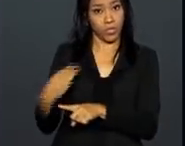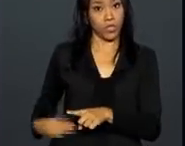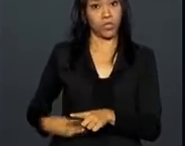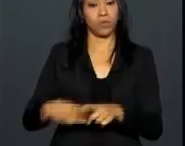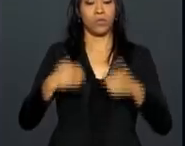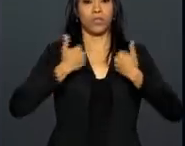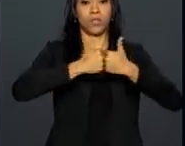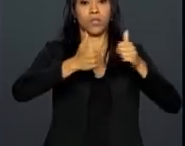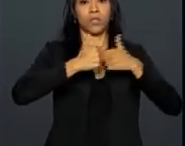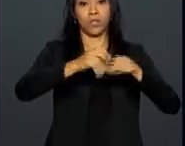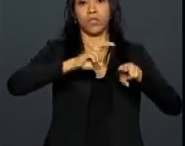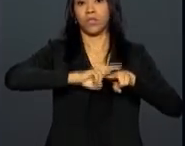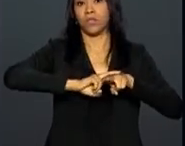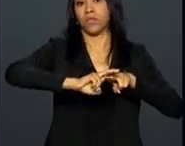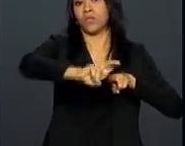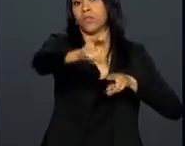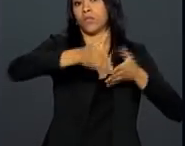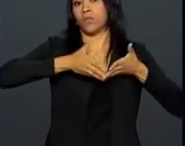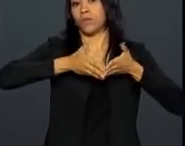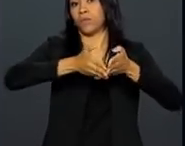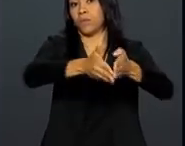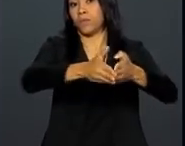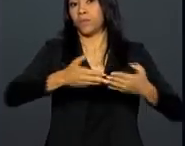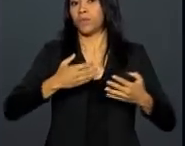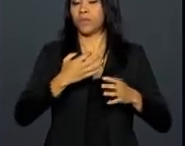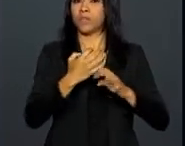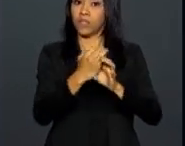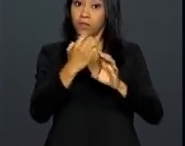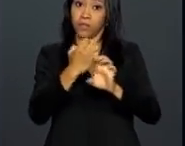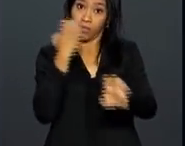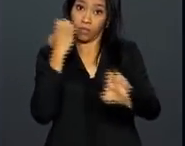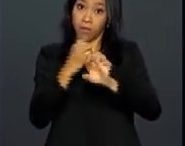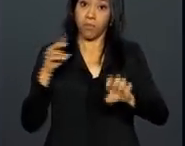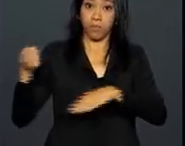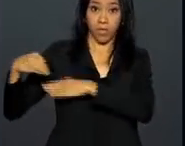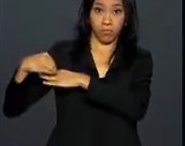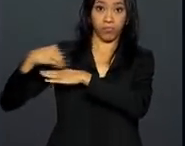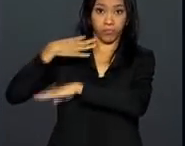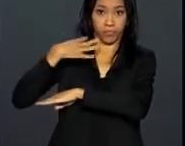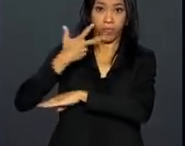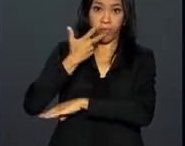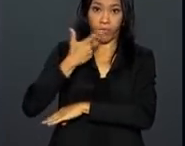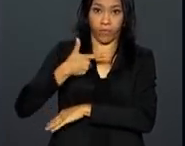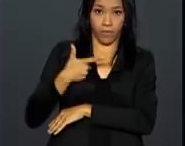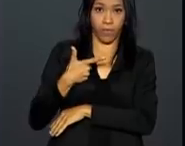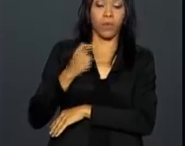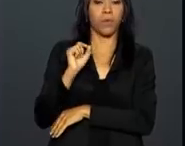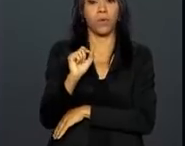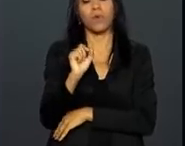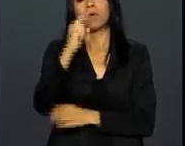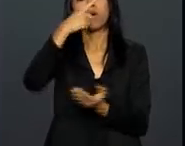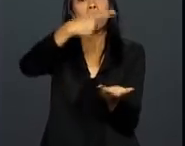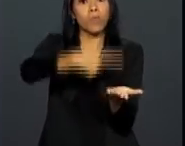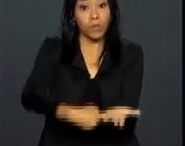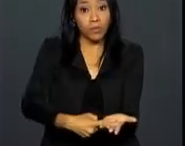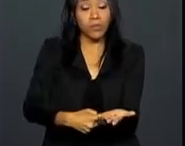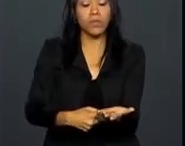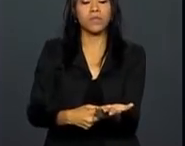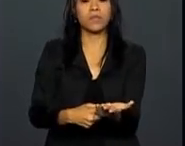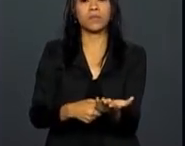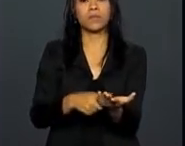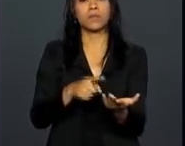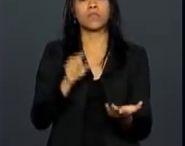Transportes, Portos e Aviação Civil, me transmitiu o compromisso